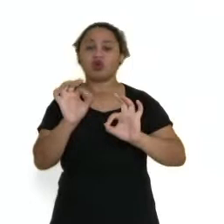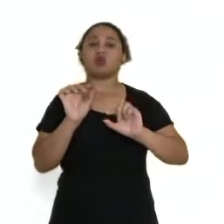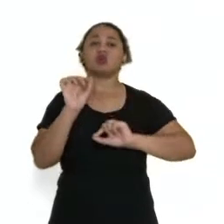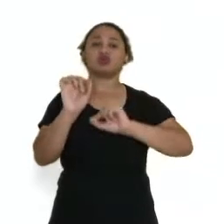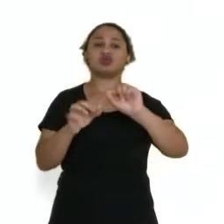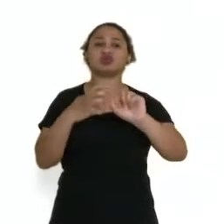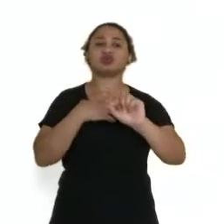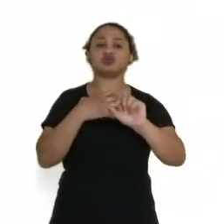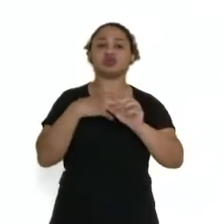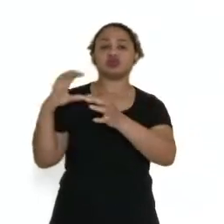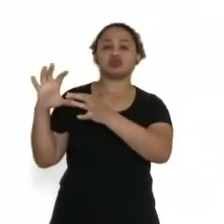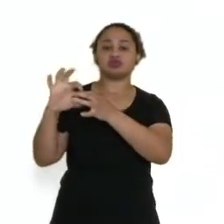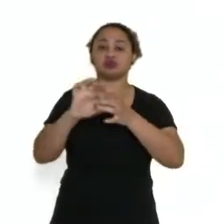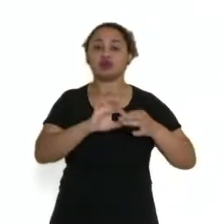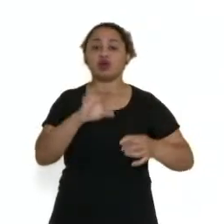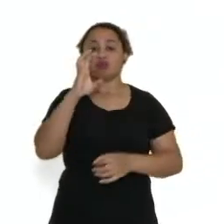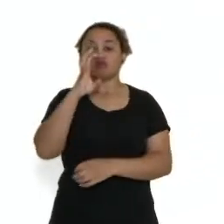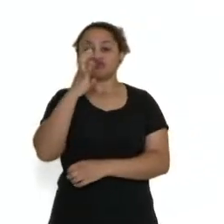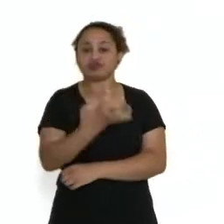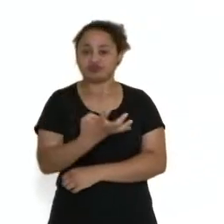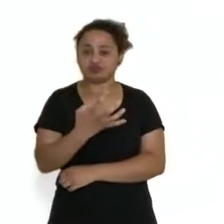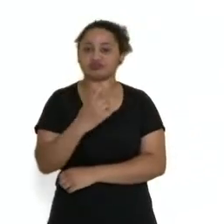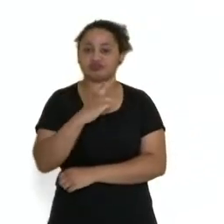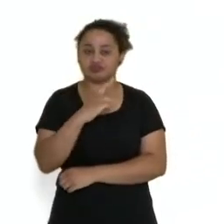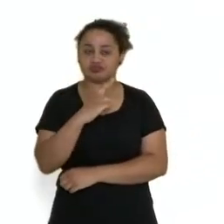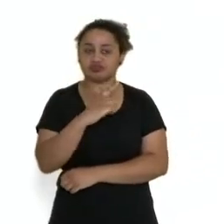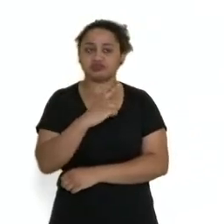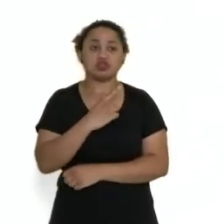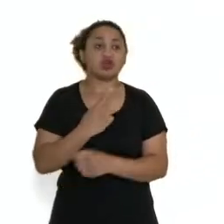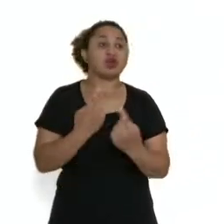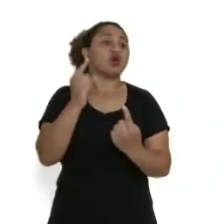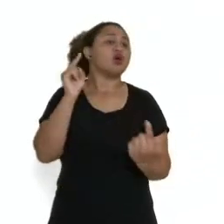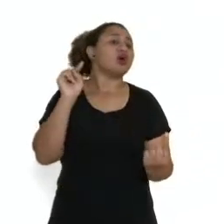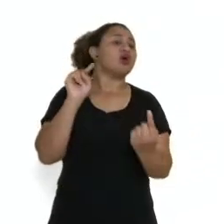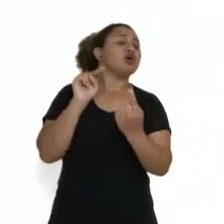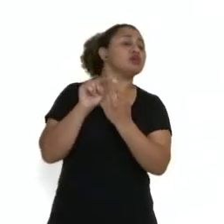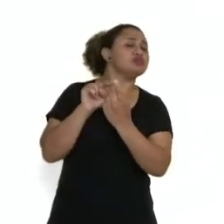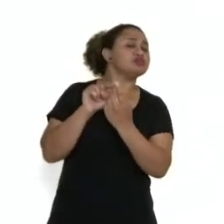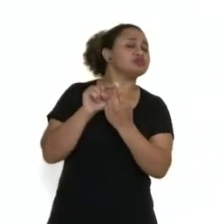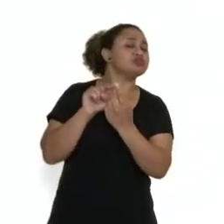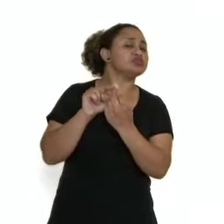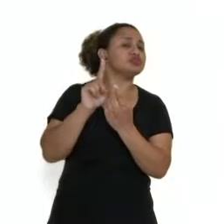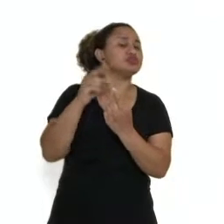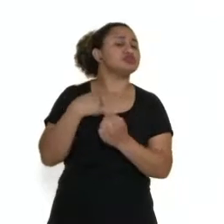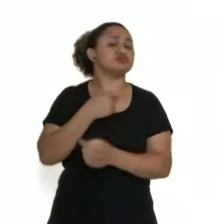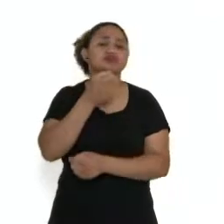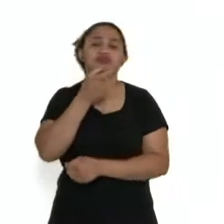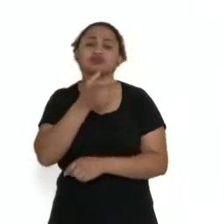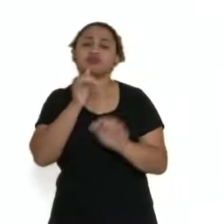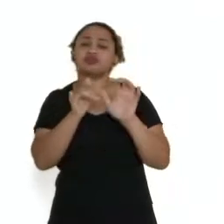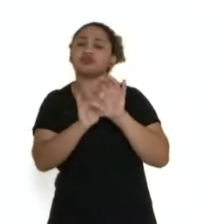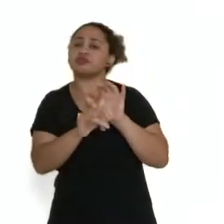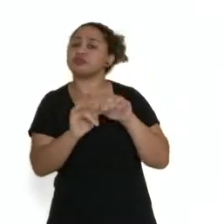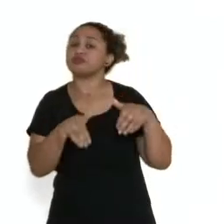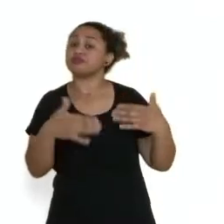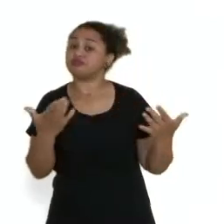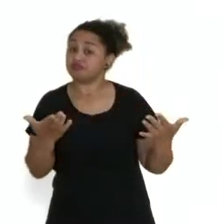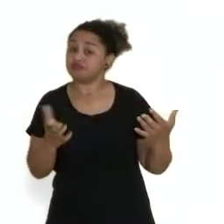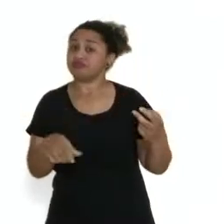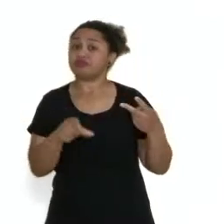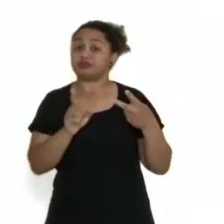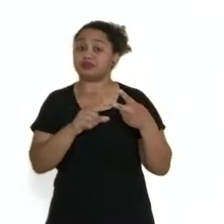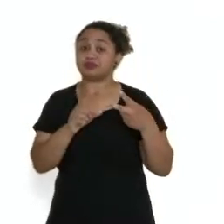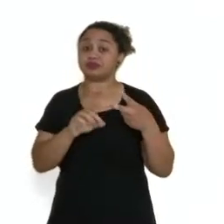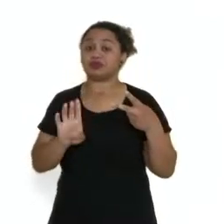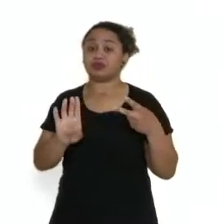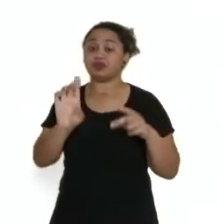primordialmente no contexto das críticas. Qual é o objetivo deste humor? Na letra B, o que